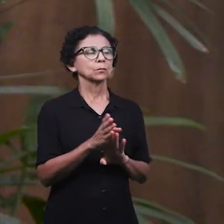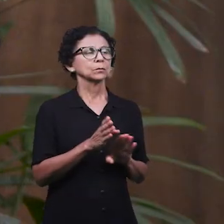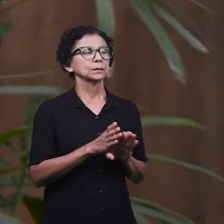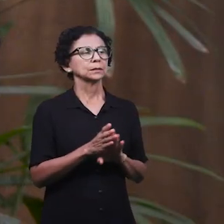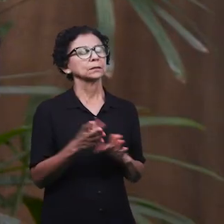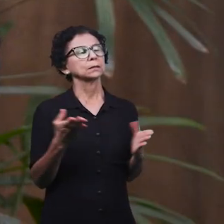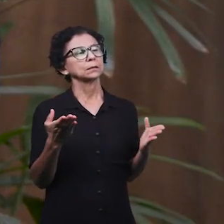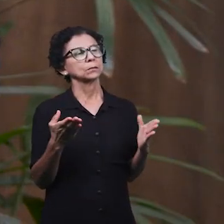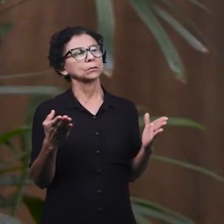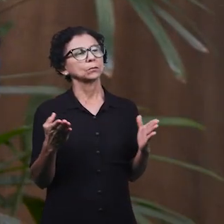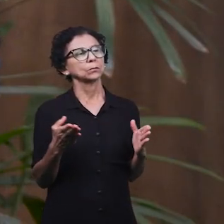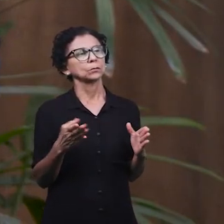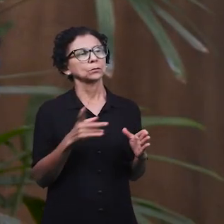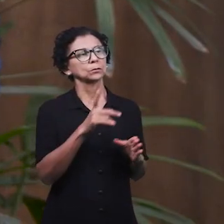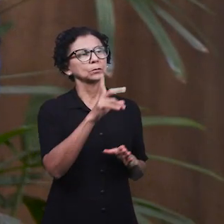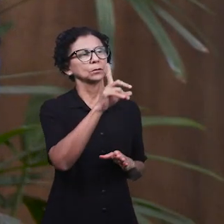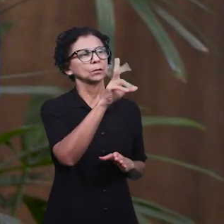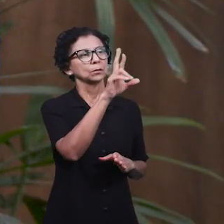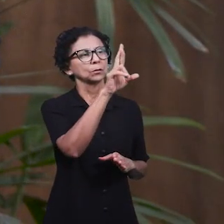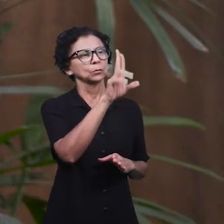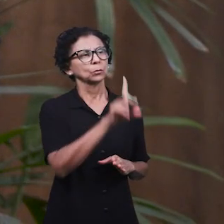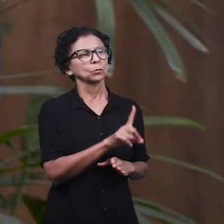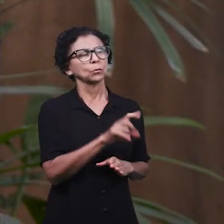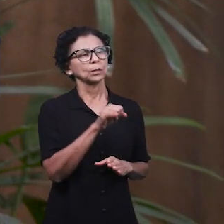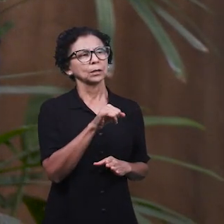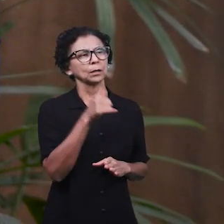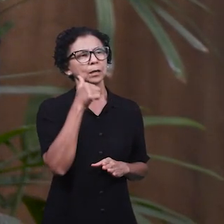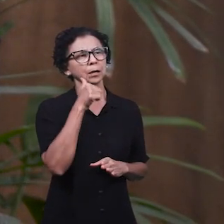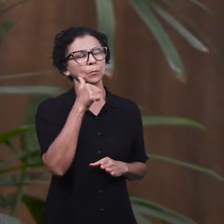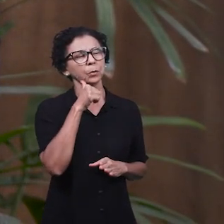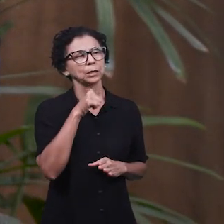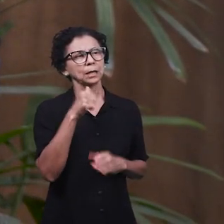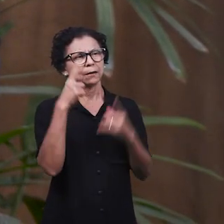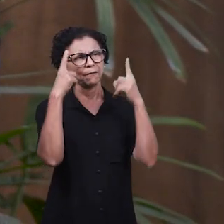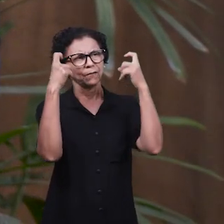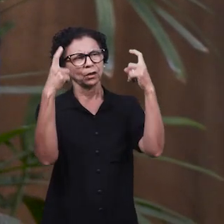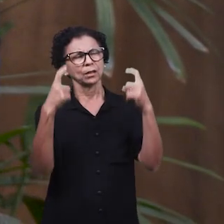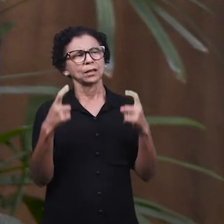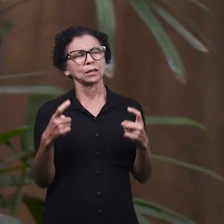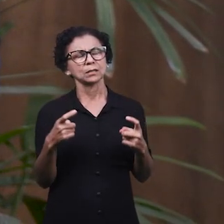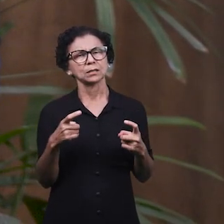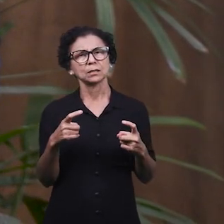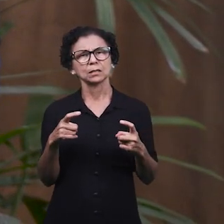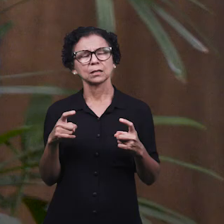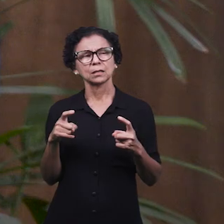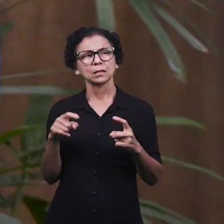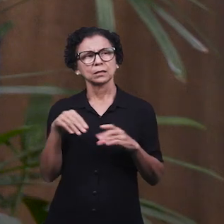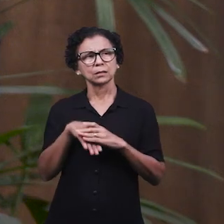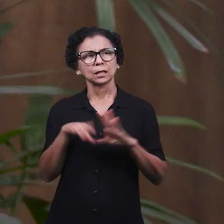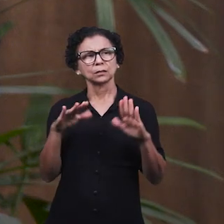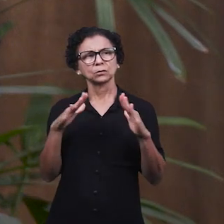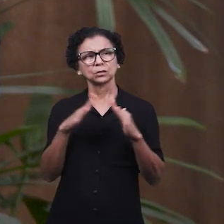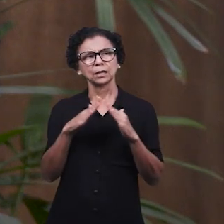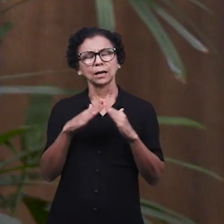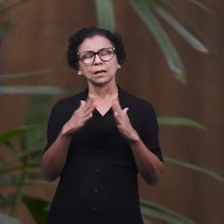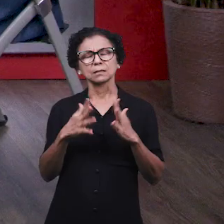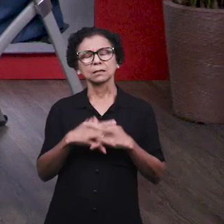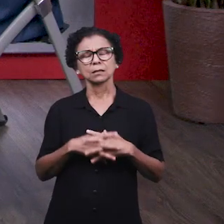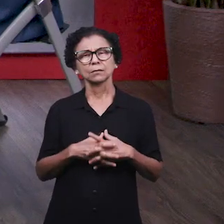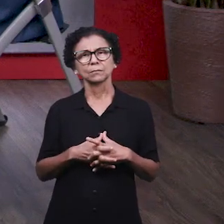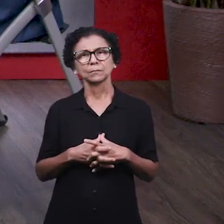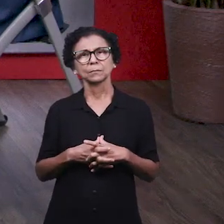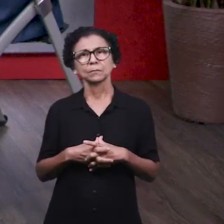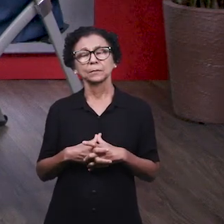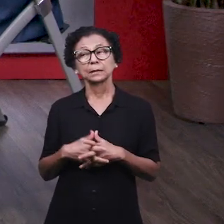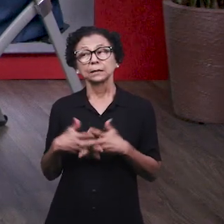hoje para uma mulher que esteja sofrendo, né, violência doméstica ou esteja nessa situação de vulnerabilidade? Então,